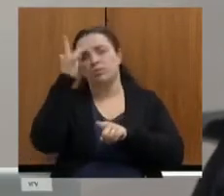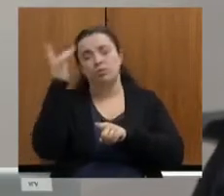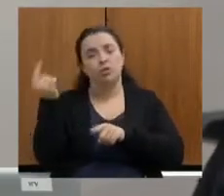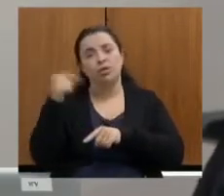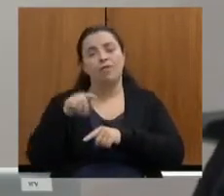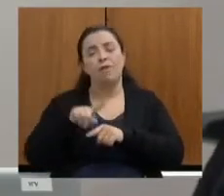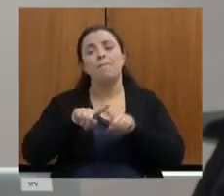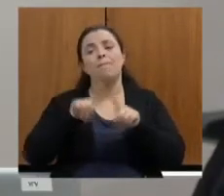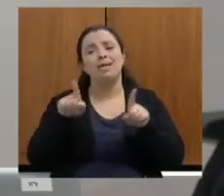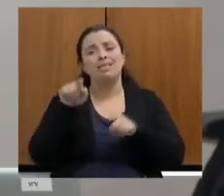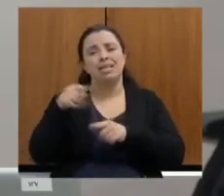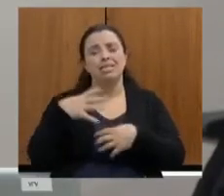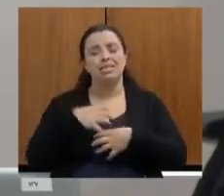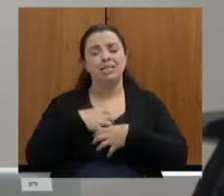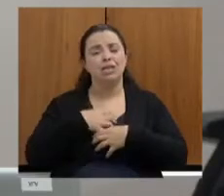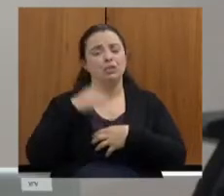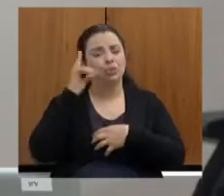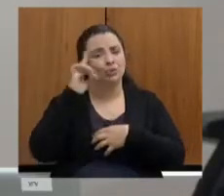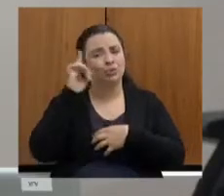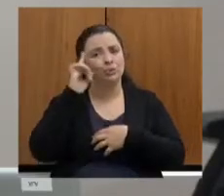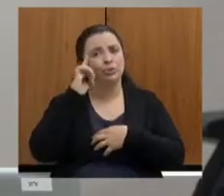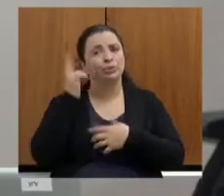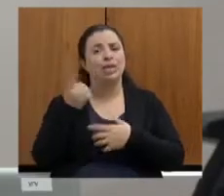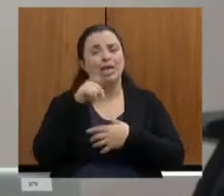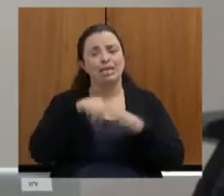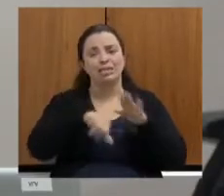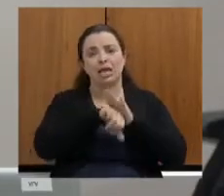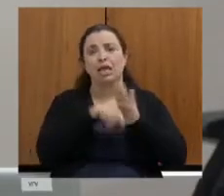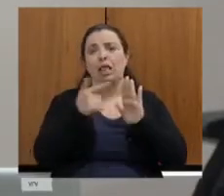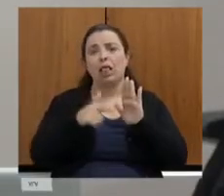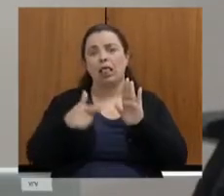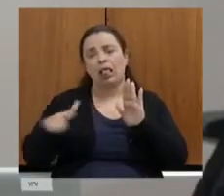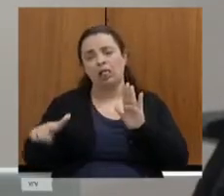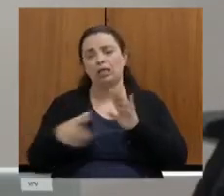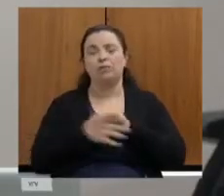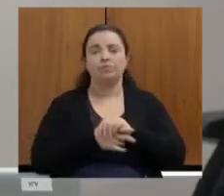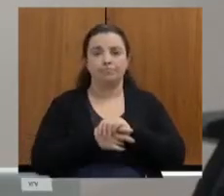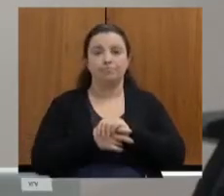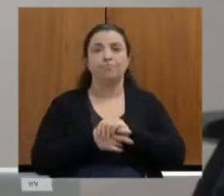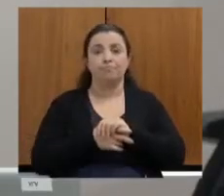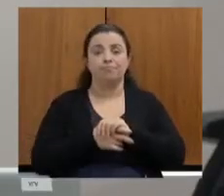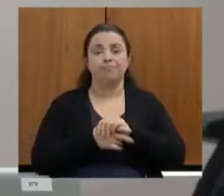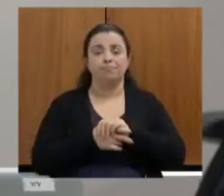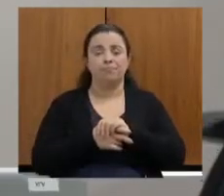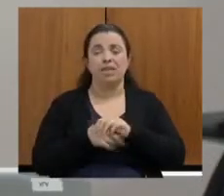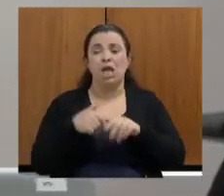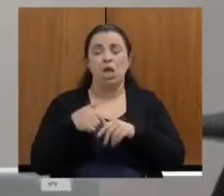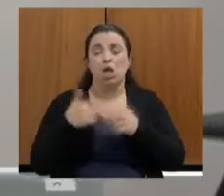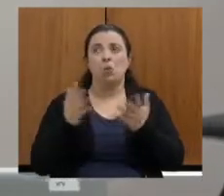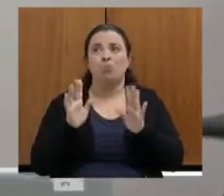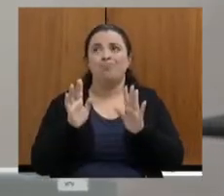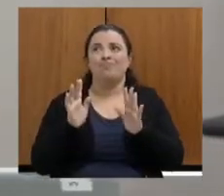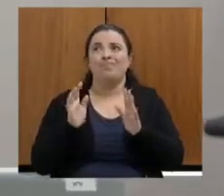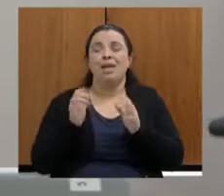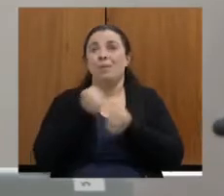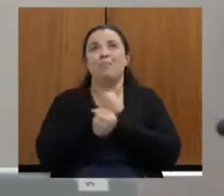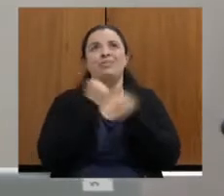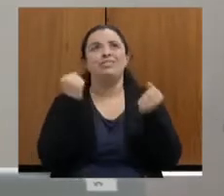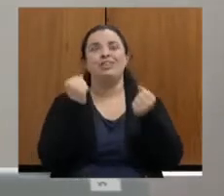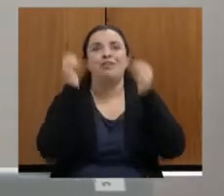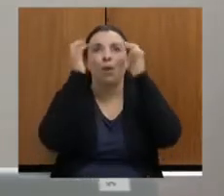do crime da nossa parte e não imagino eu não imagino